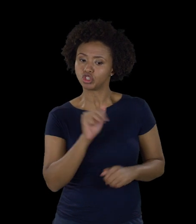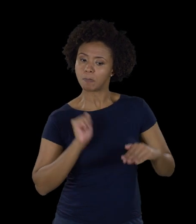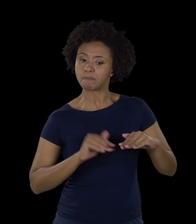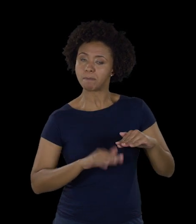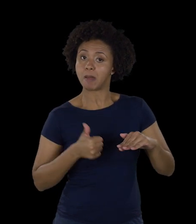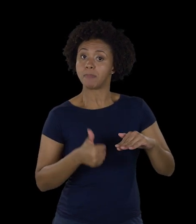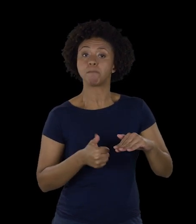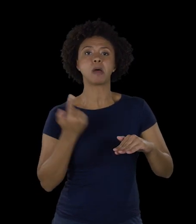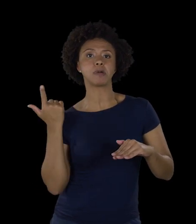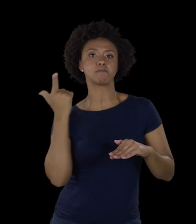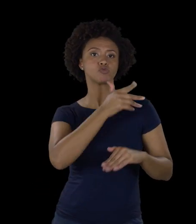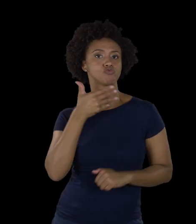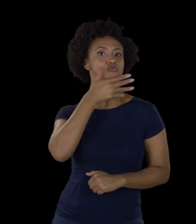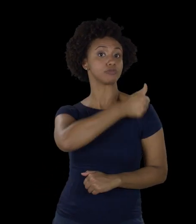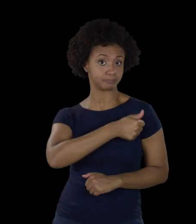conseguiu escapar ileso.